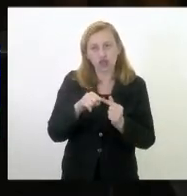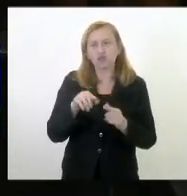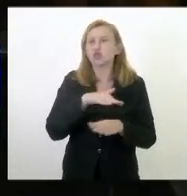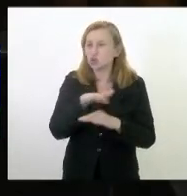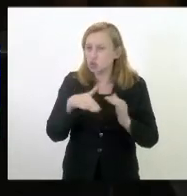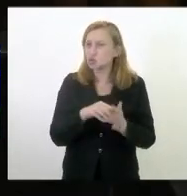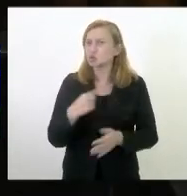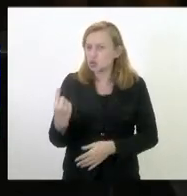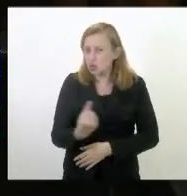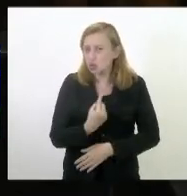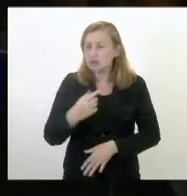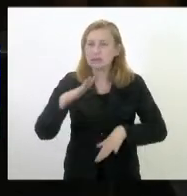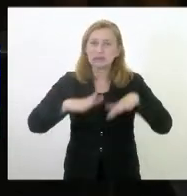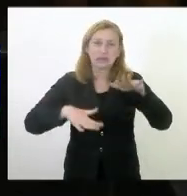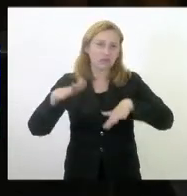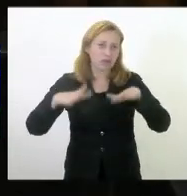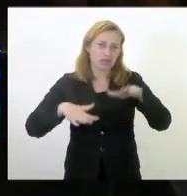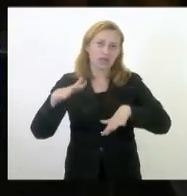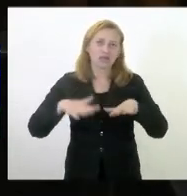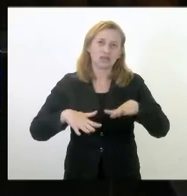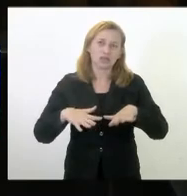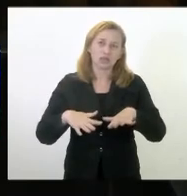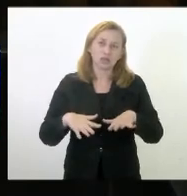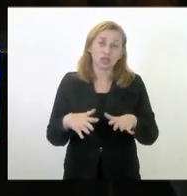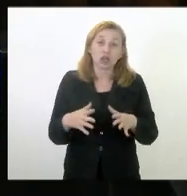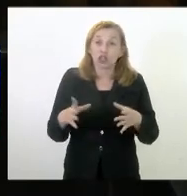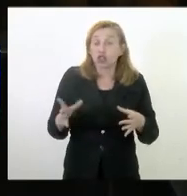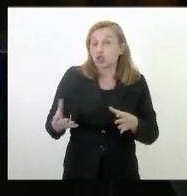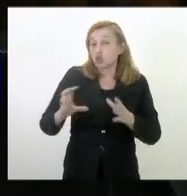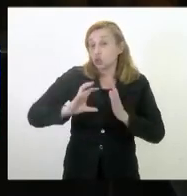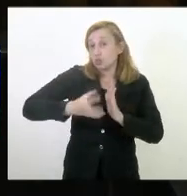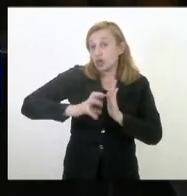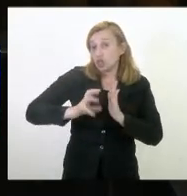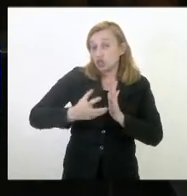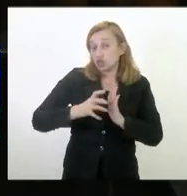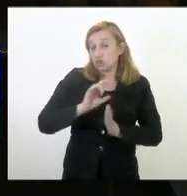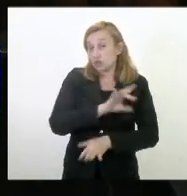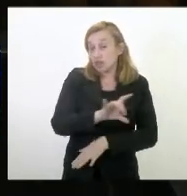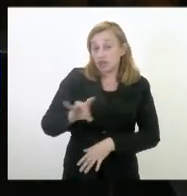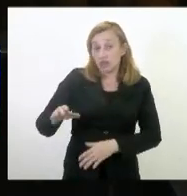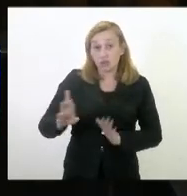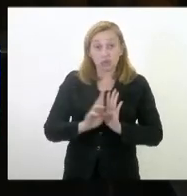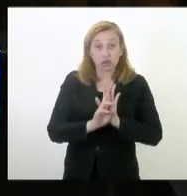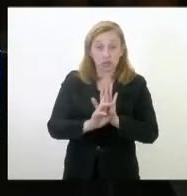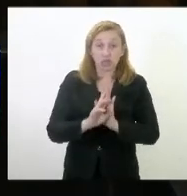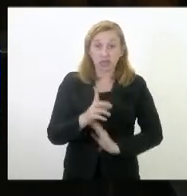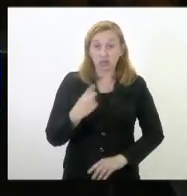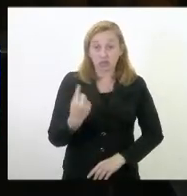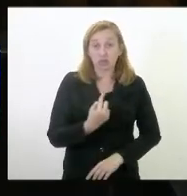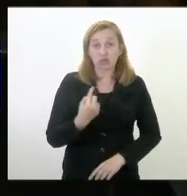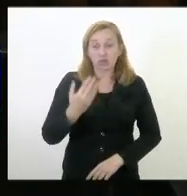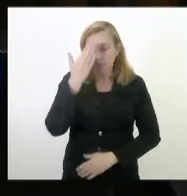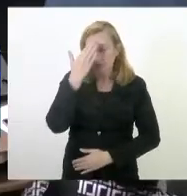todos nós, independente das correntes políticas e ideológicas que nós representamos. Muito